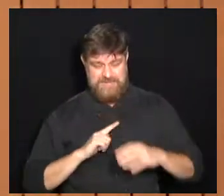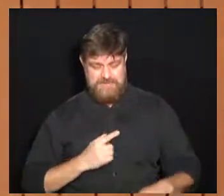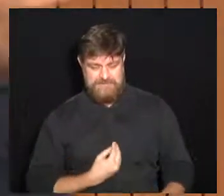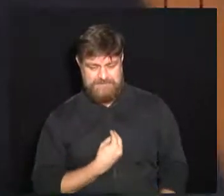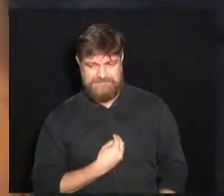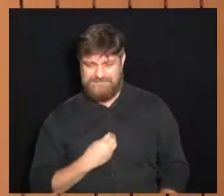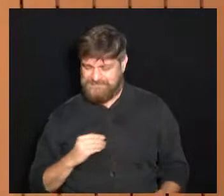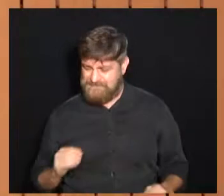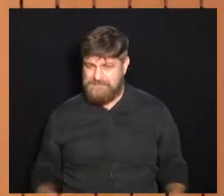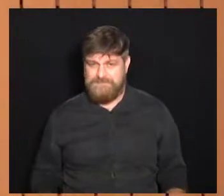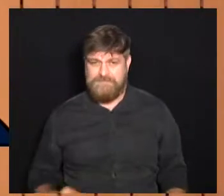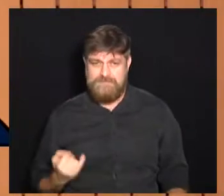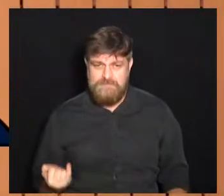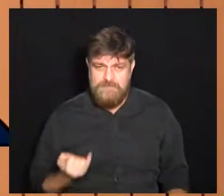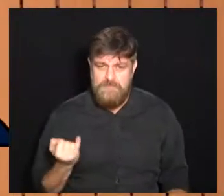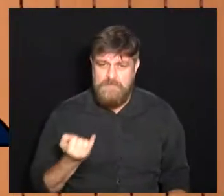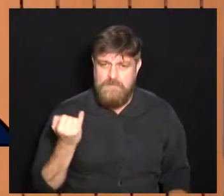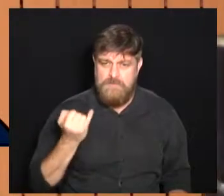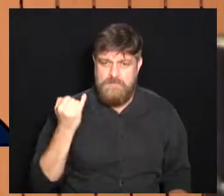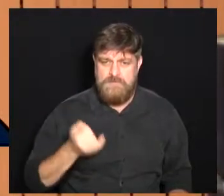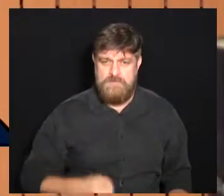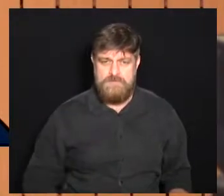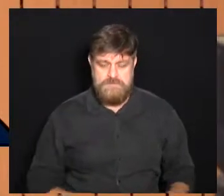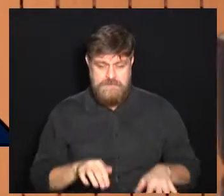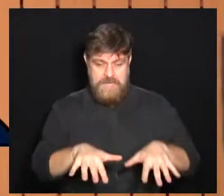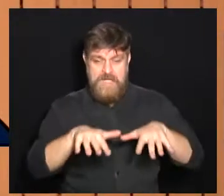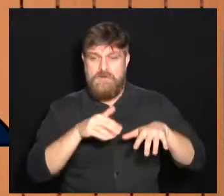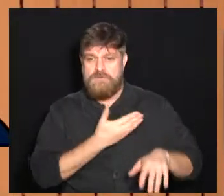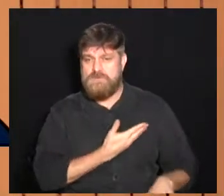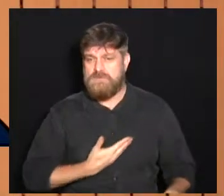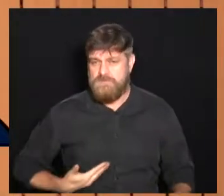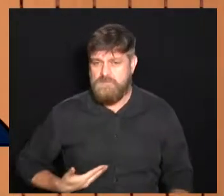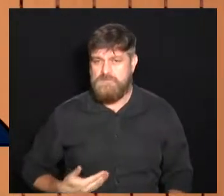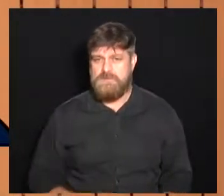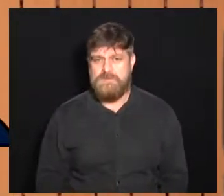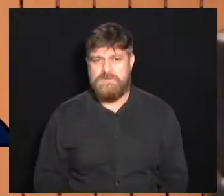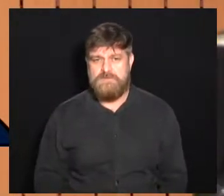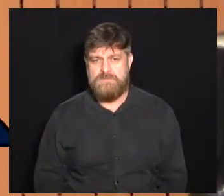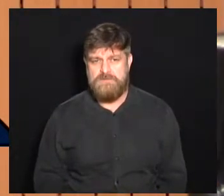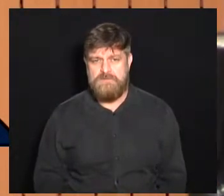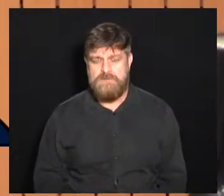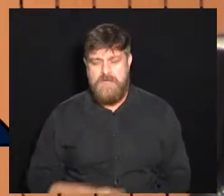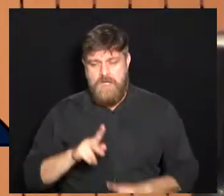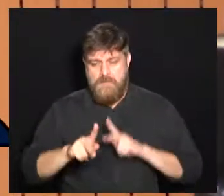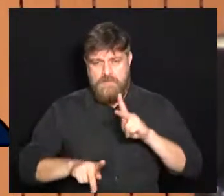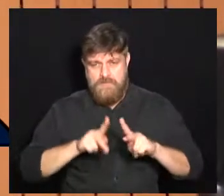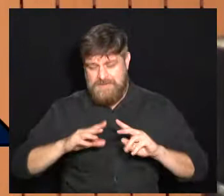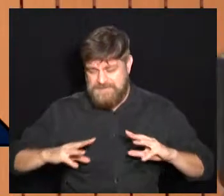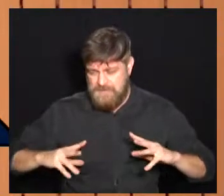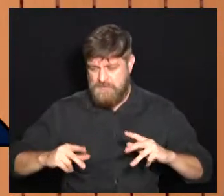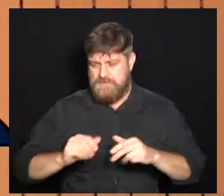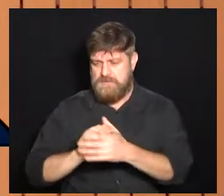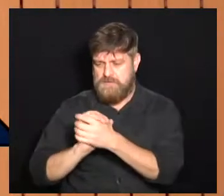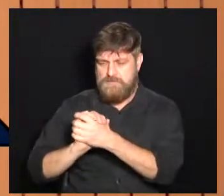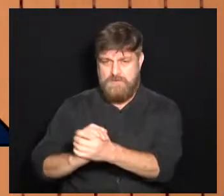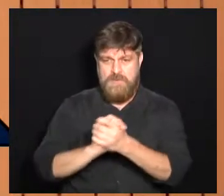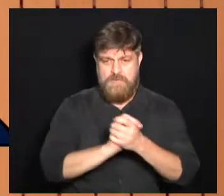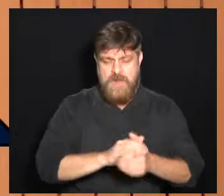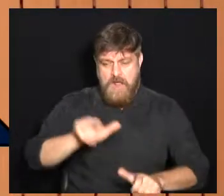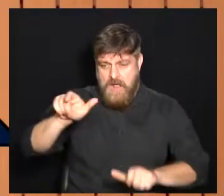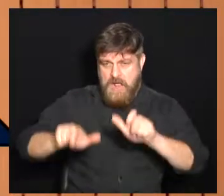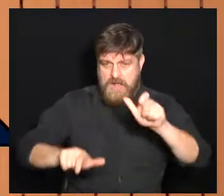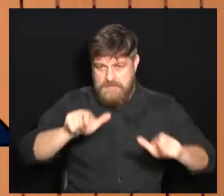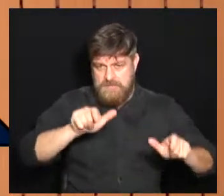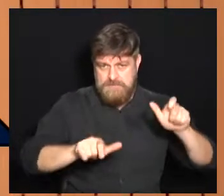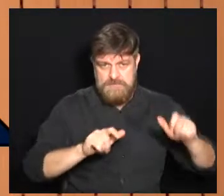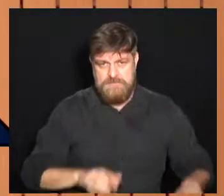a importância dessa audiência pública para toda a população. Então, parabéns por vocês